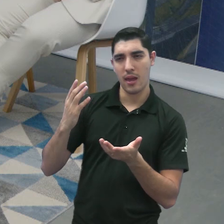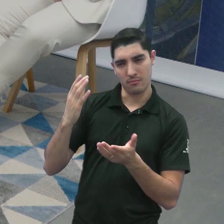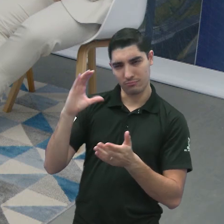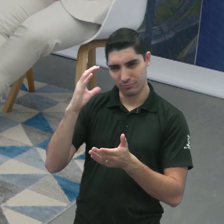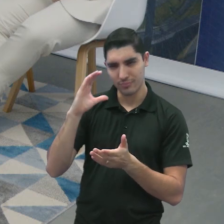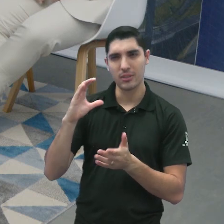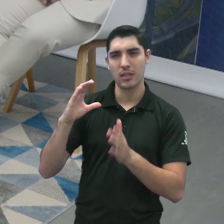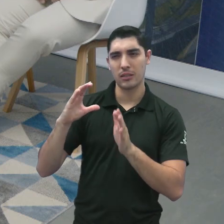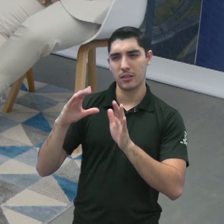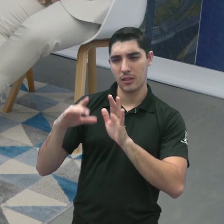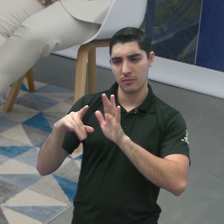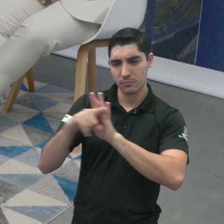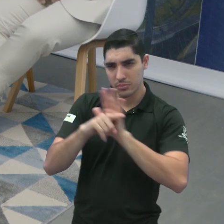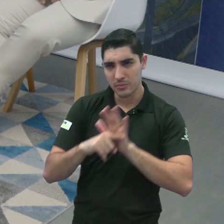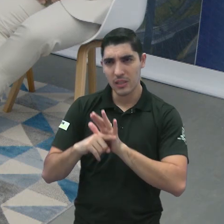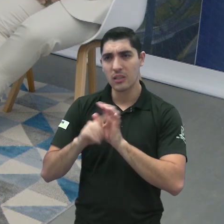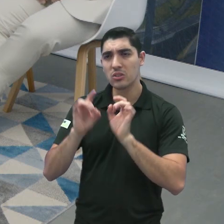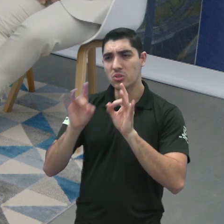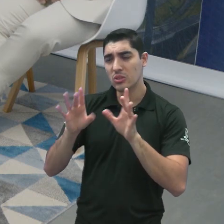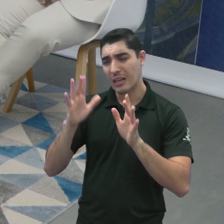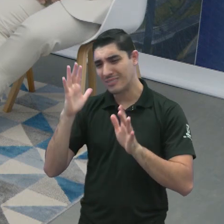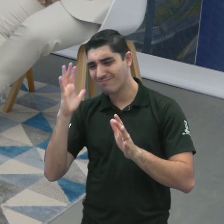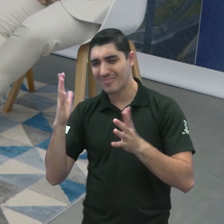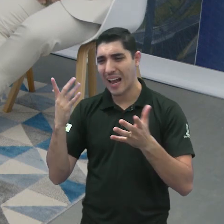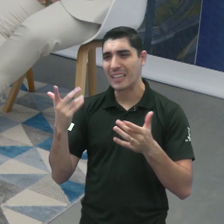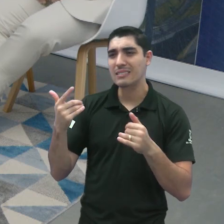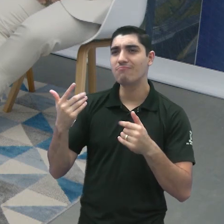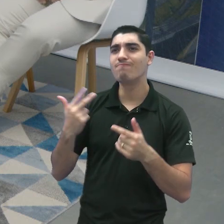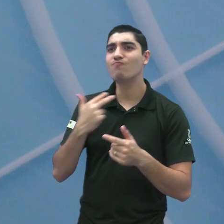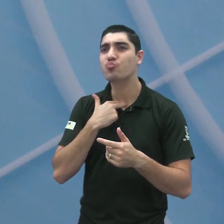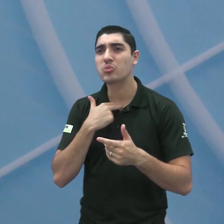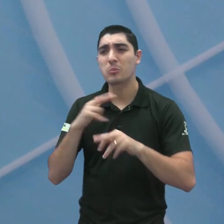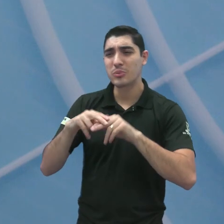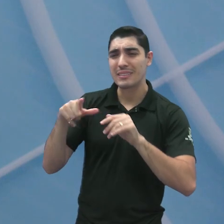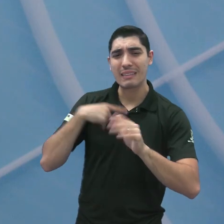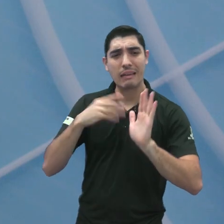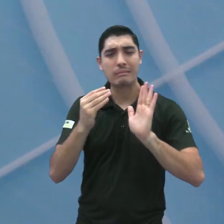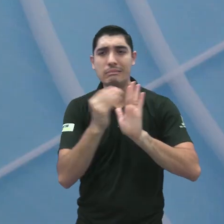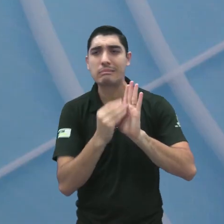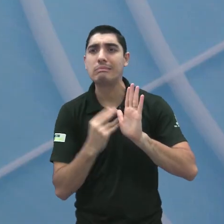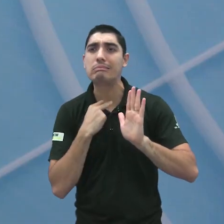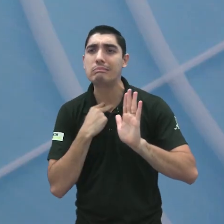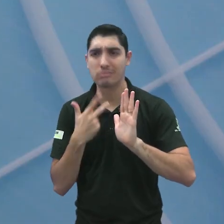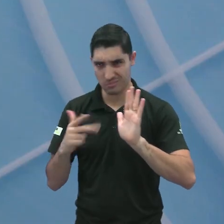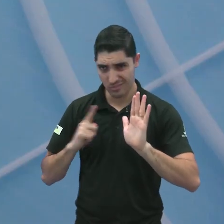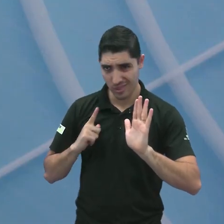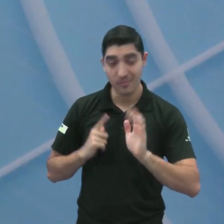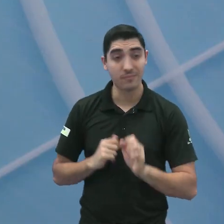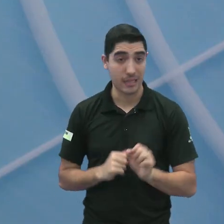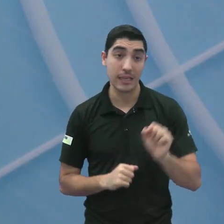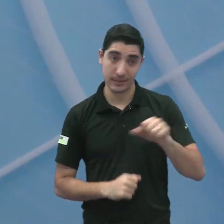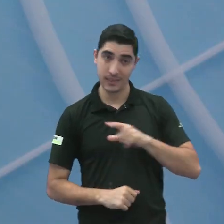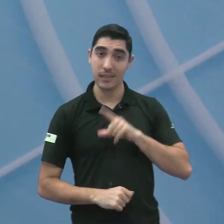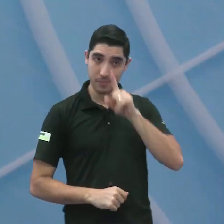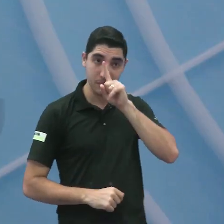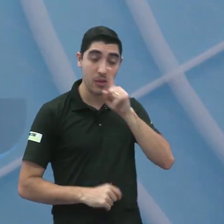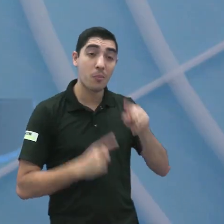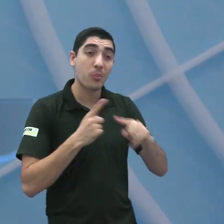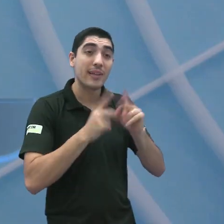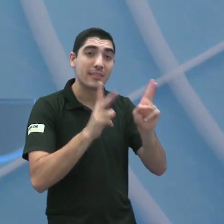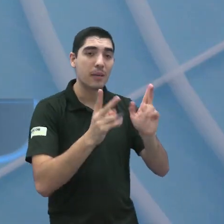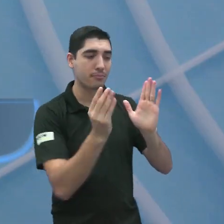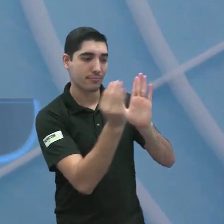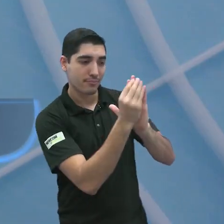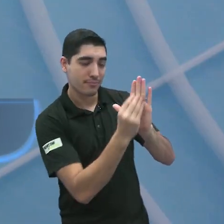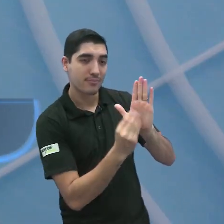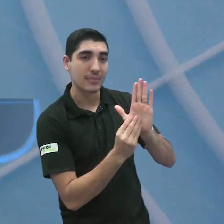determinadas agendas? Existe, porque o que acontece? O incentivo ele vem baseado na agenda,